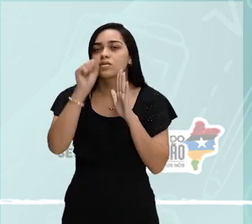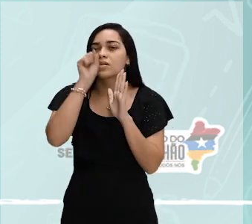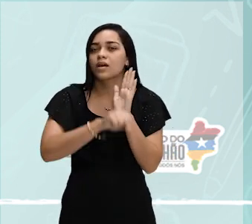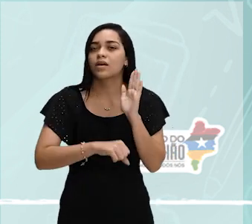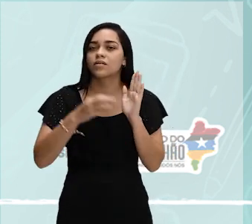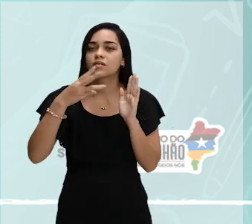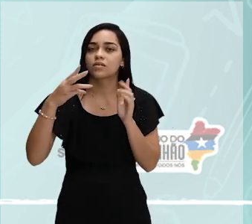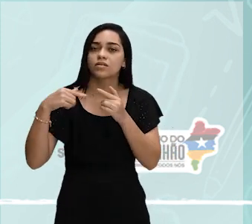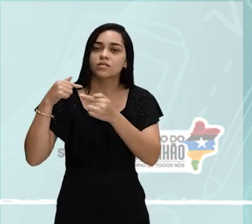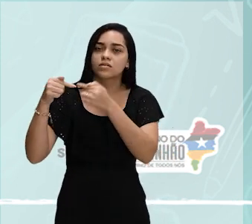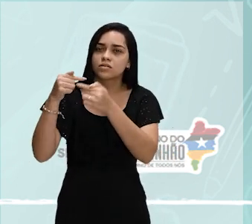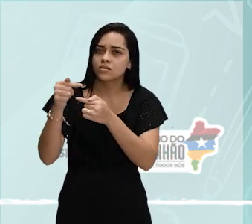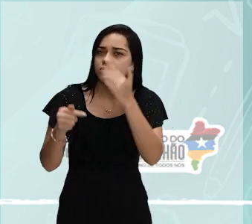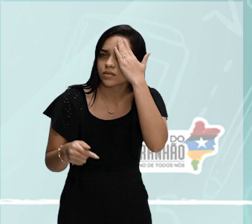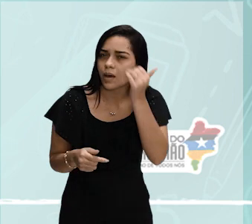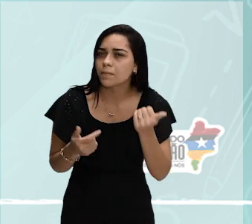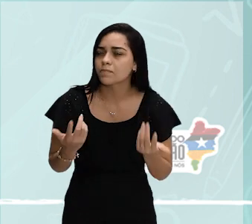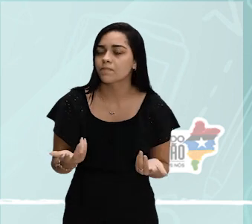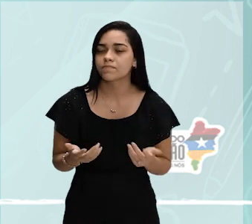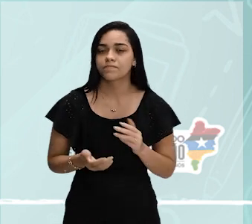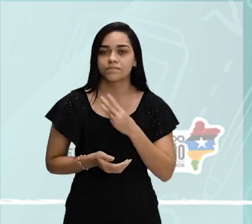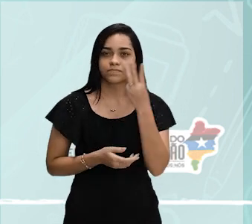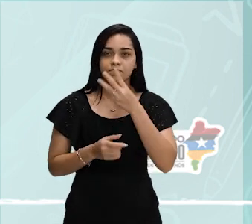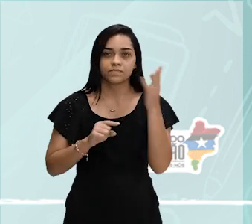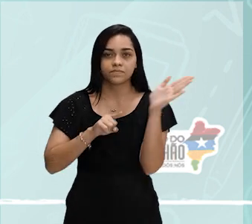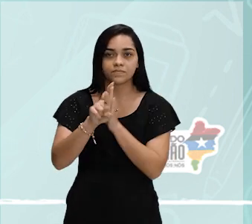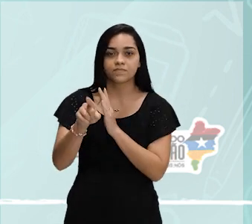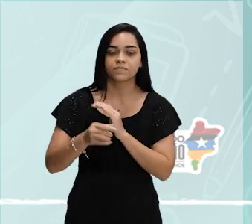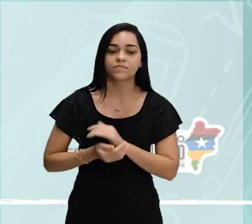terceira geração, a condoreira lá, tá bom? Próxima.